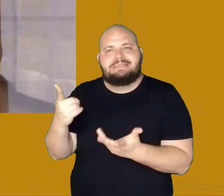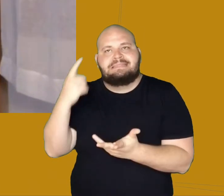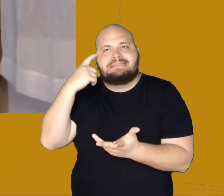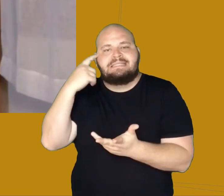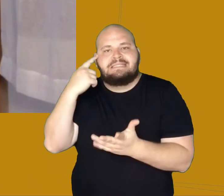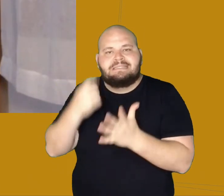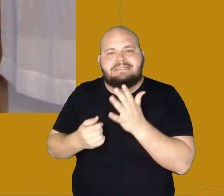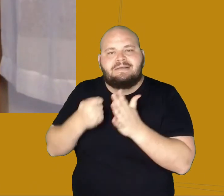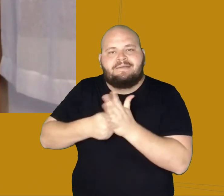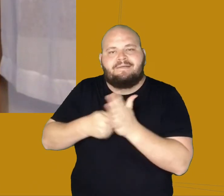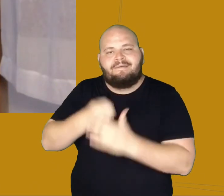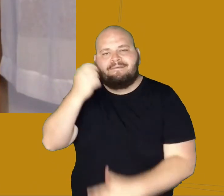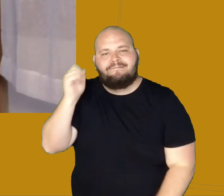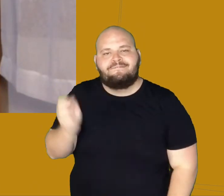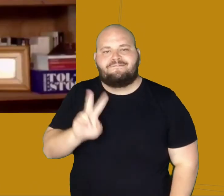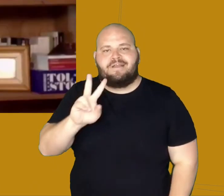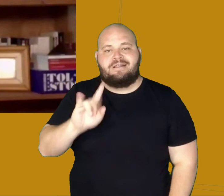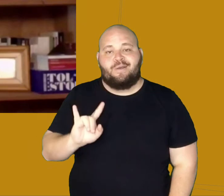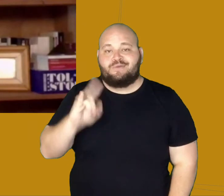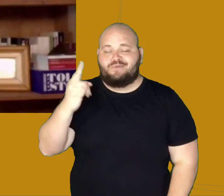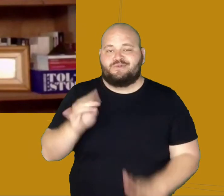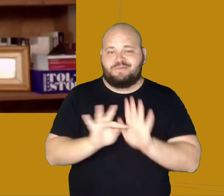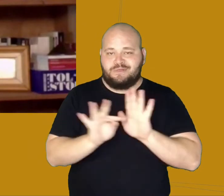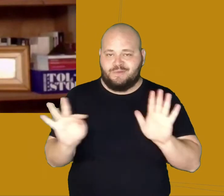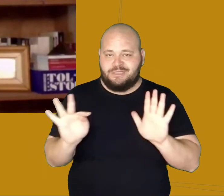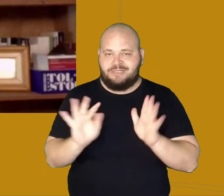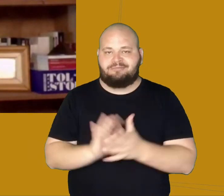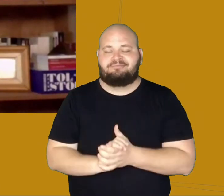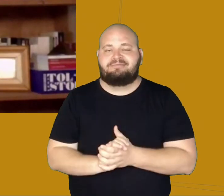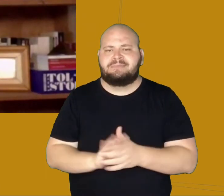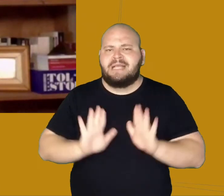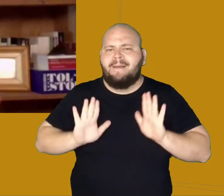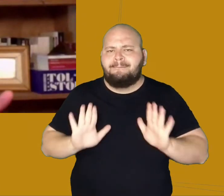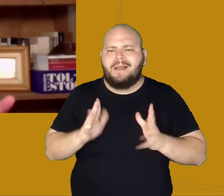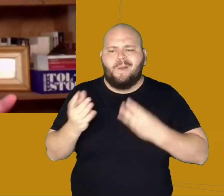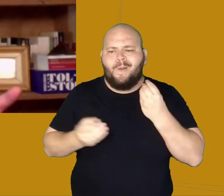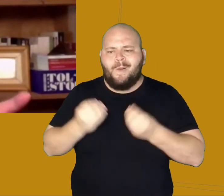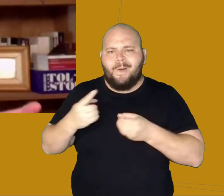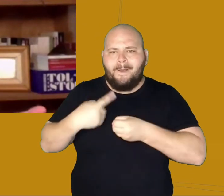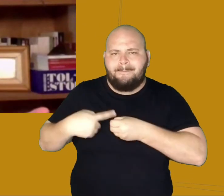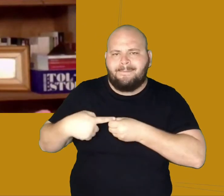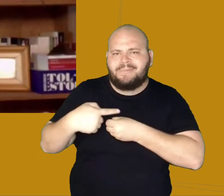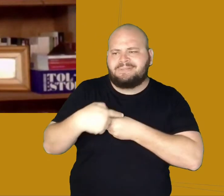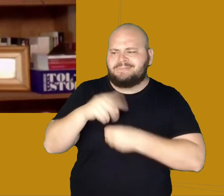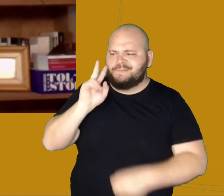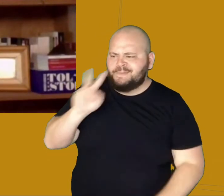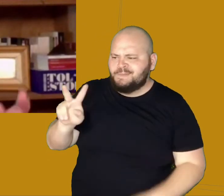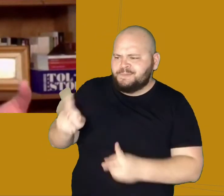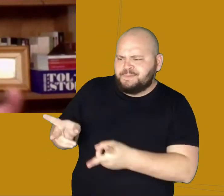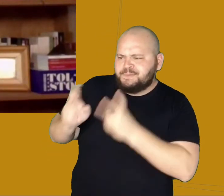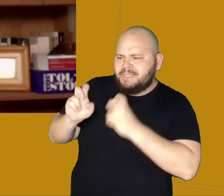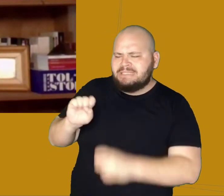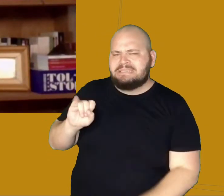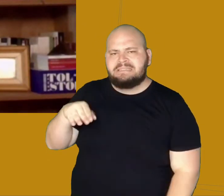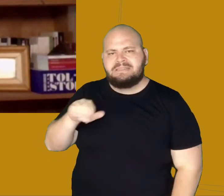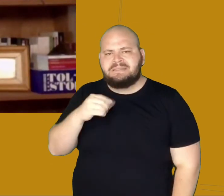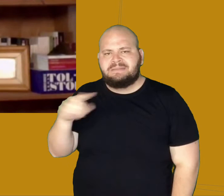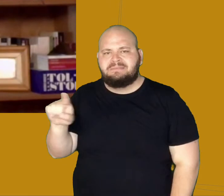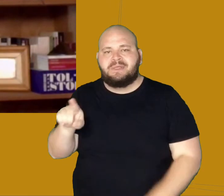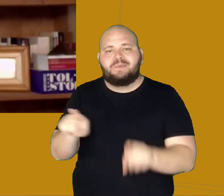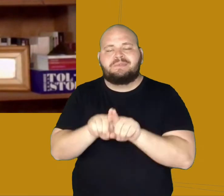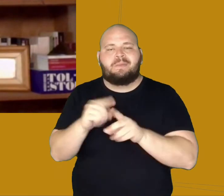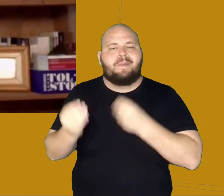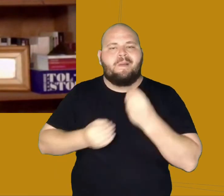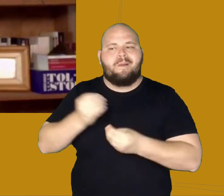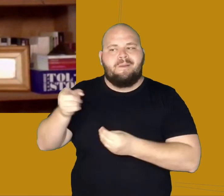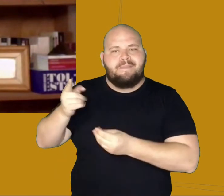tentativa de validação de sua última teoria. A questão aqui é como a cidade percebe o Simão e como ele vai aparecer